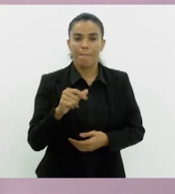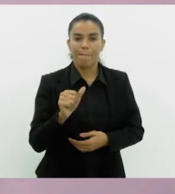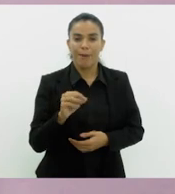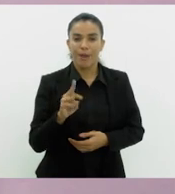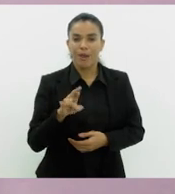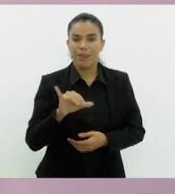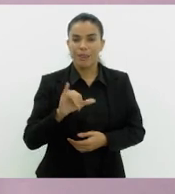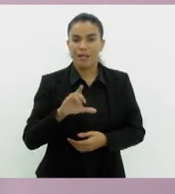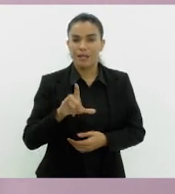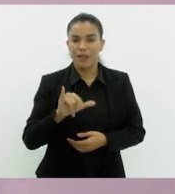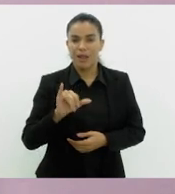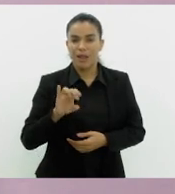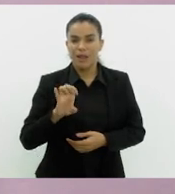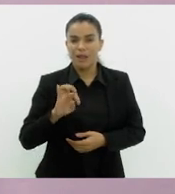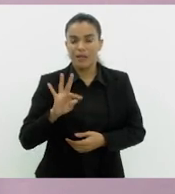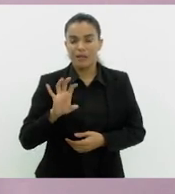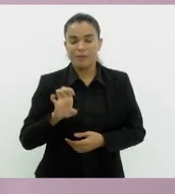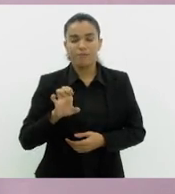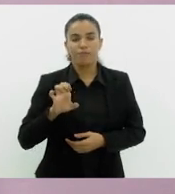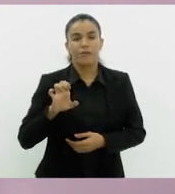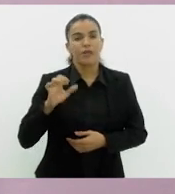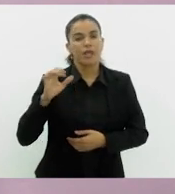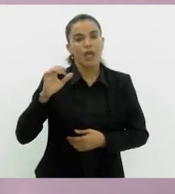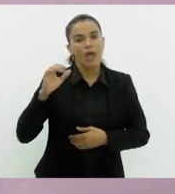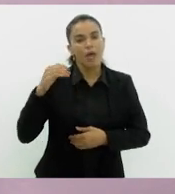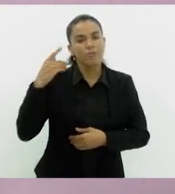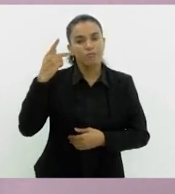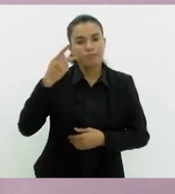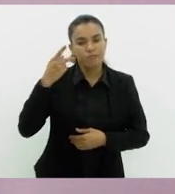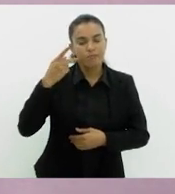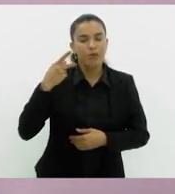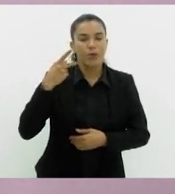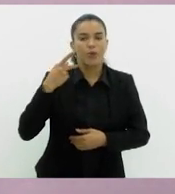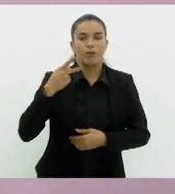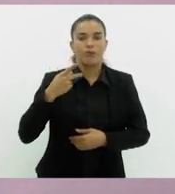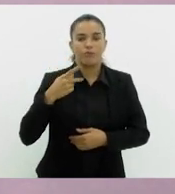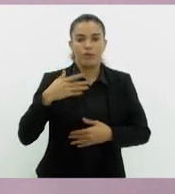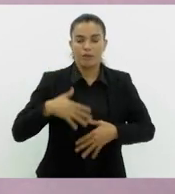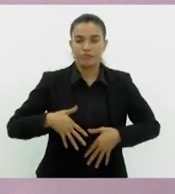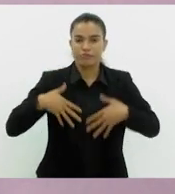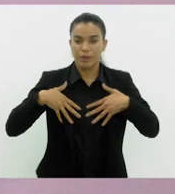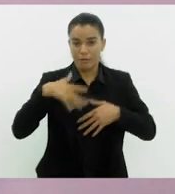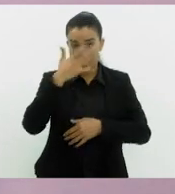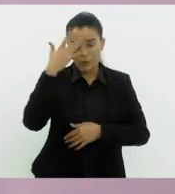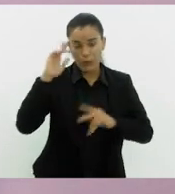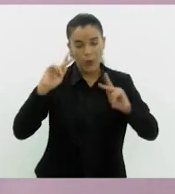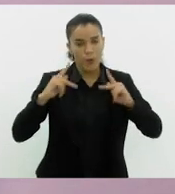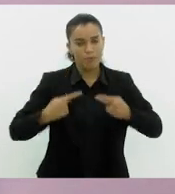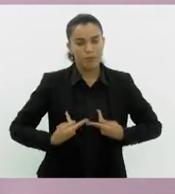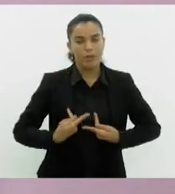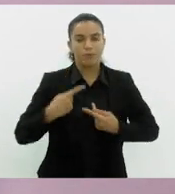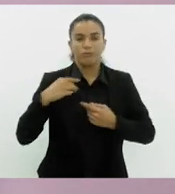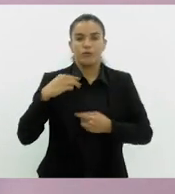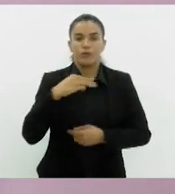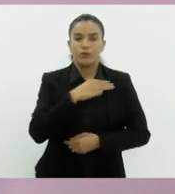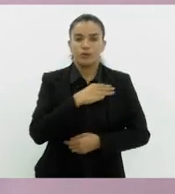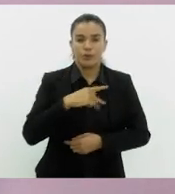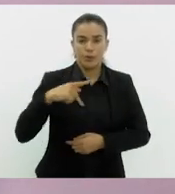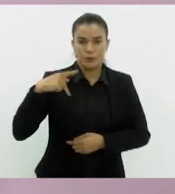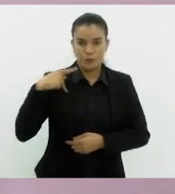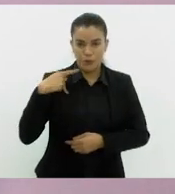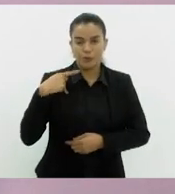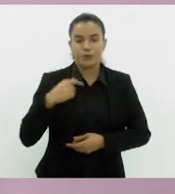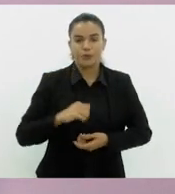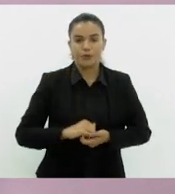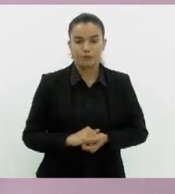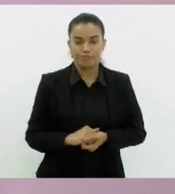Leite Galvão, que é procuradora da Justiça, coordenadora-geral de promoção da dignidade da pessoa humana do Ministério Público do Estado do Rio de Janeiro.